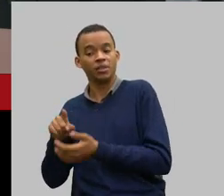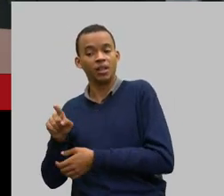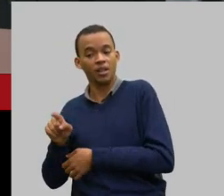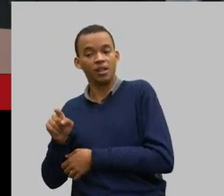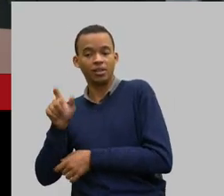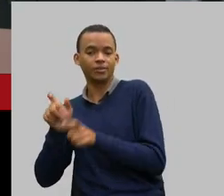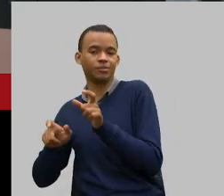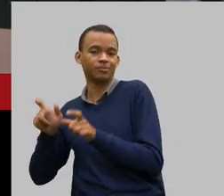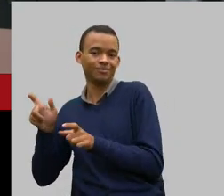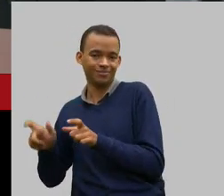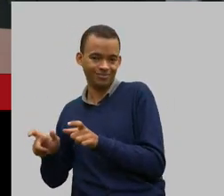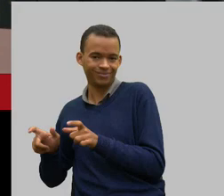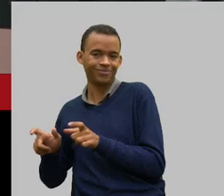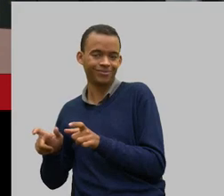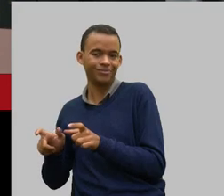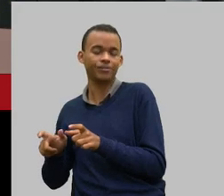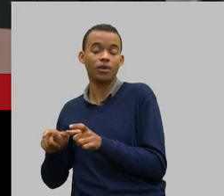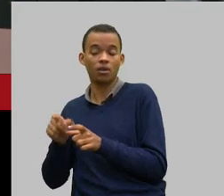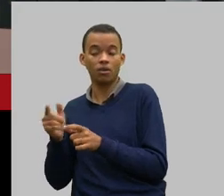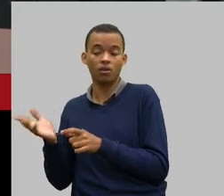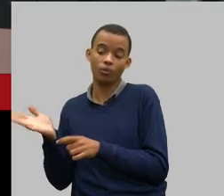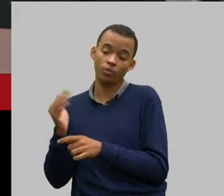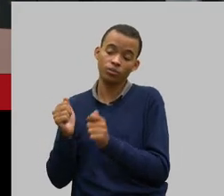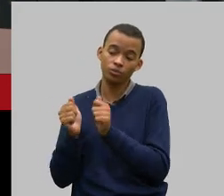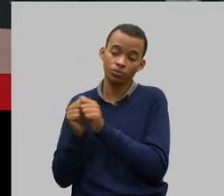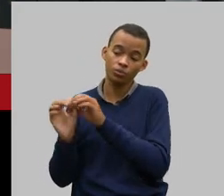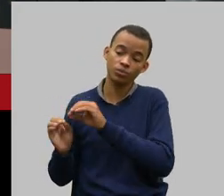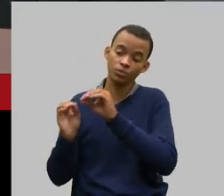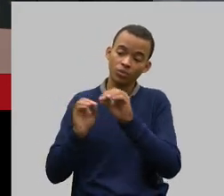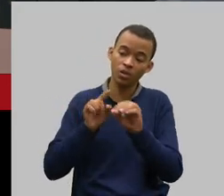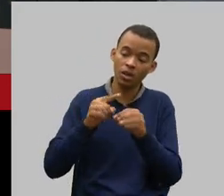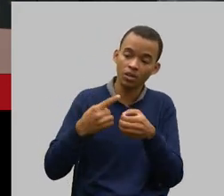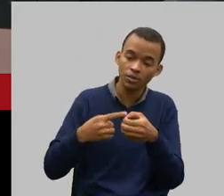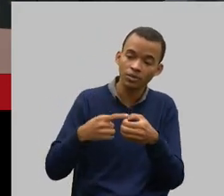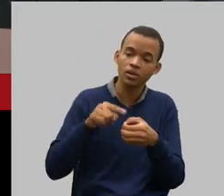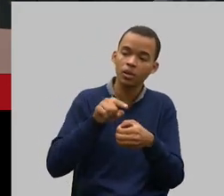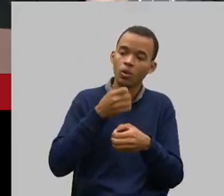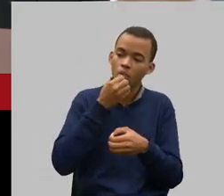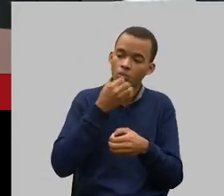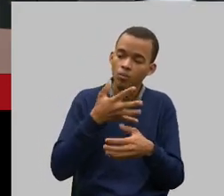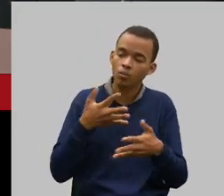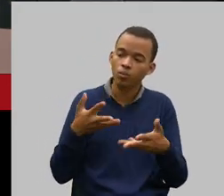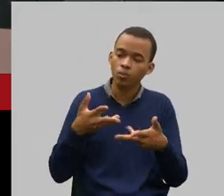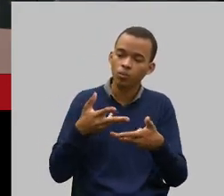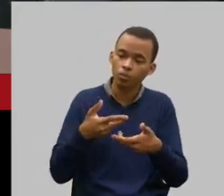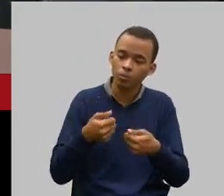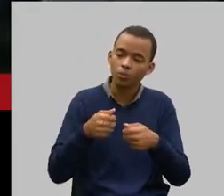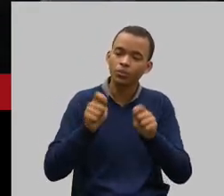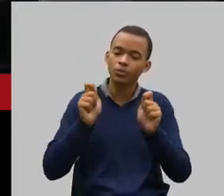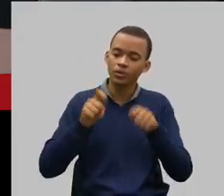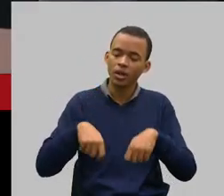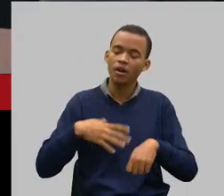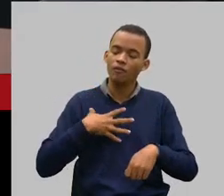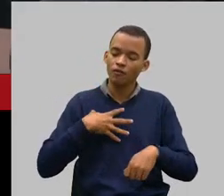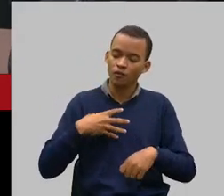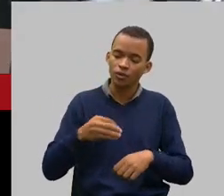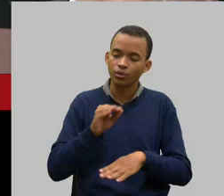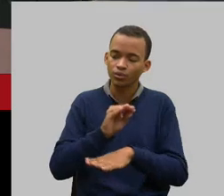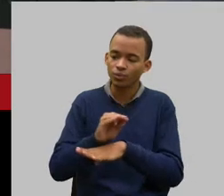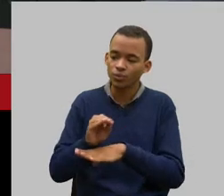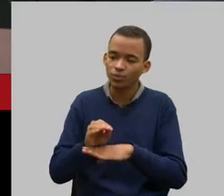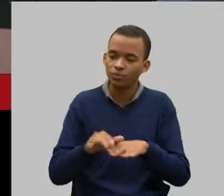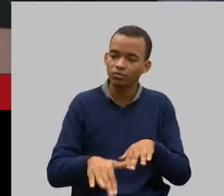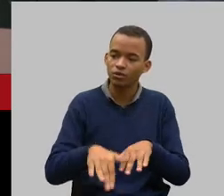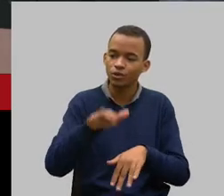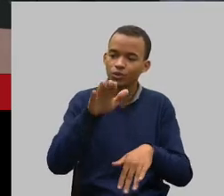ir morar investir e criar seus filhos né o Enis falou que tem os filhos lá em Valadares É porque tem qualidade de